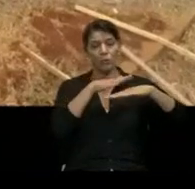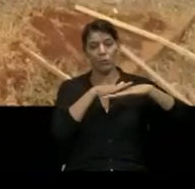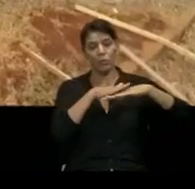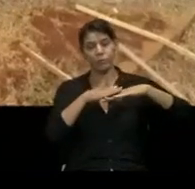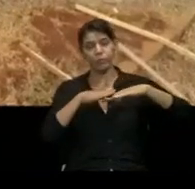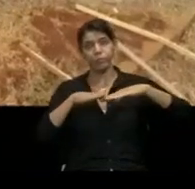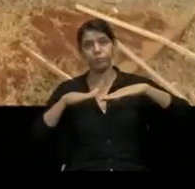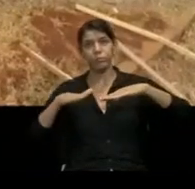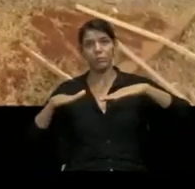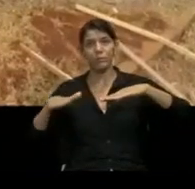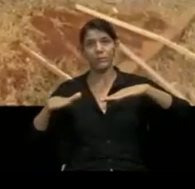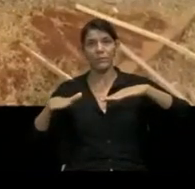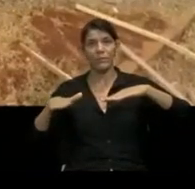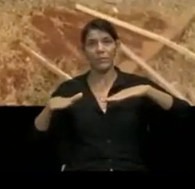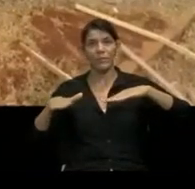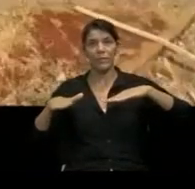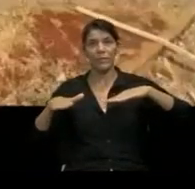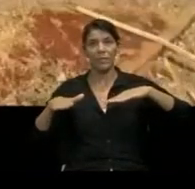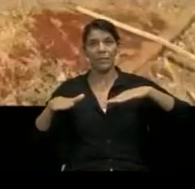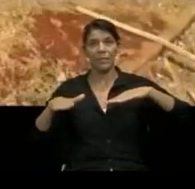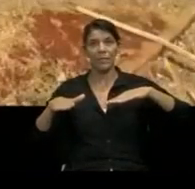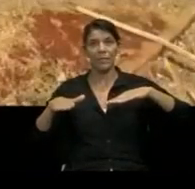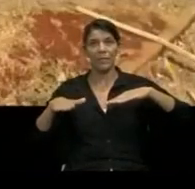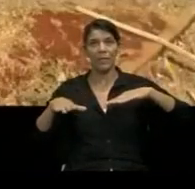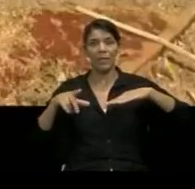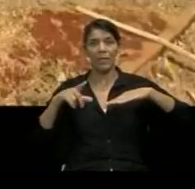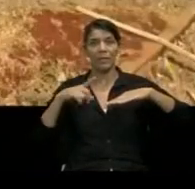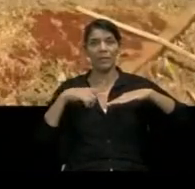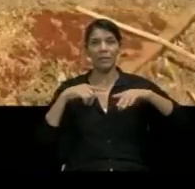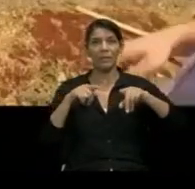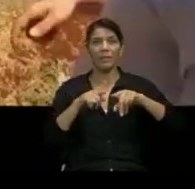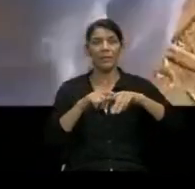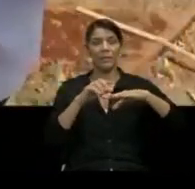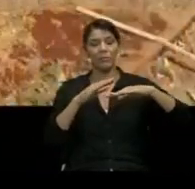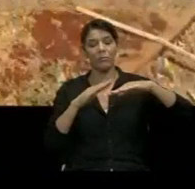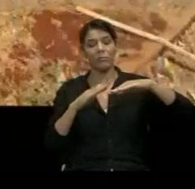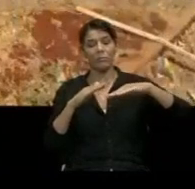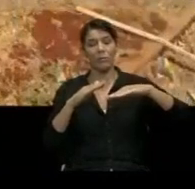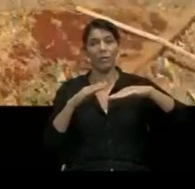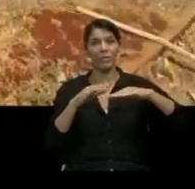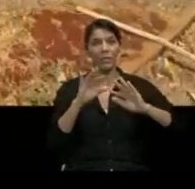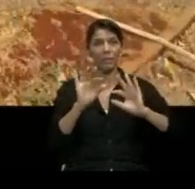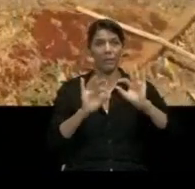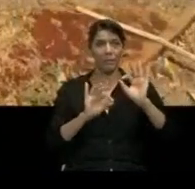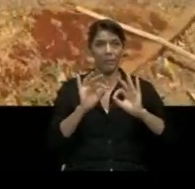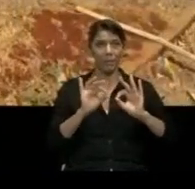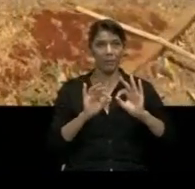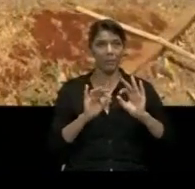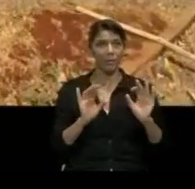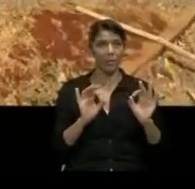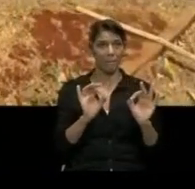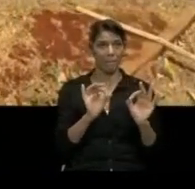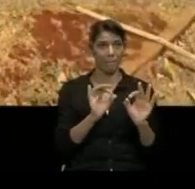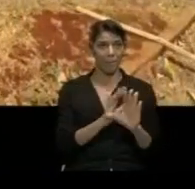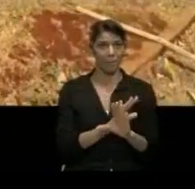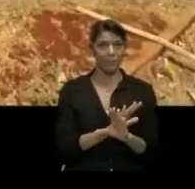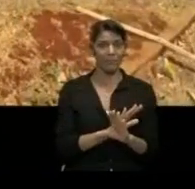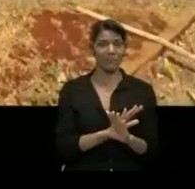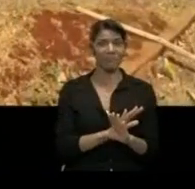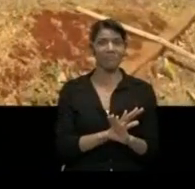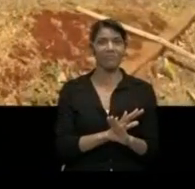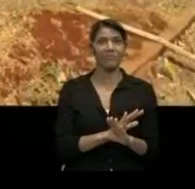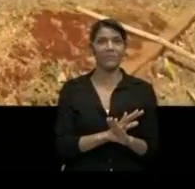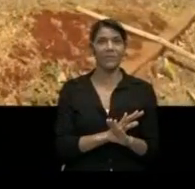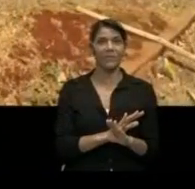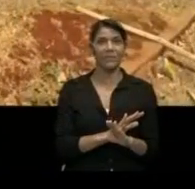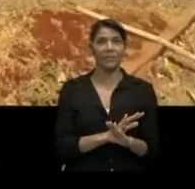formou ali um canal, e depois ele tem também um declive. Então ali a gente arrumou o gabarito, finalizou o gabarito.